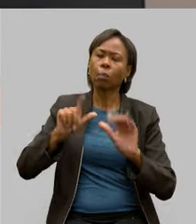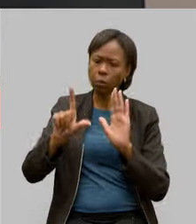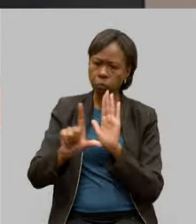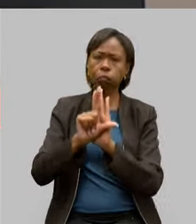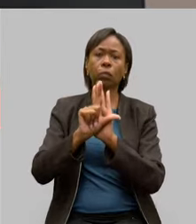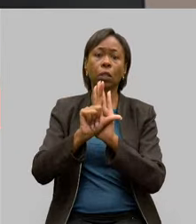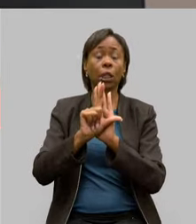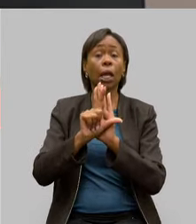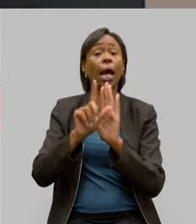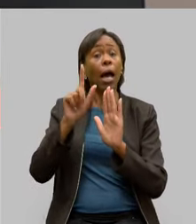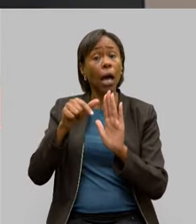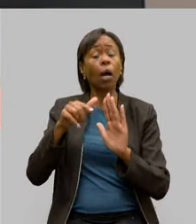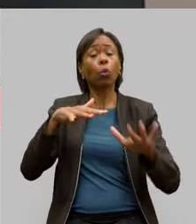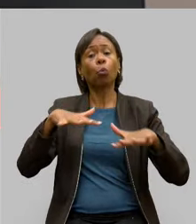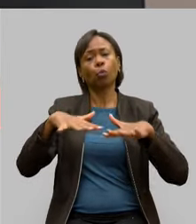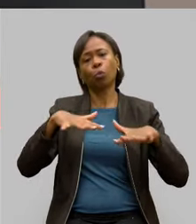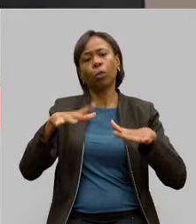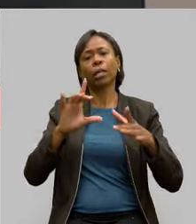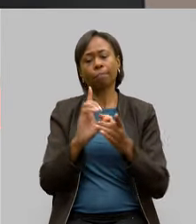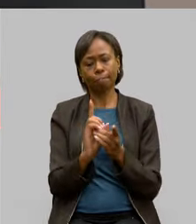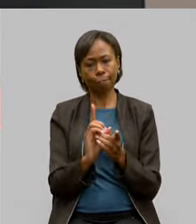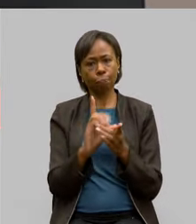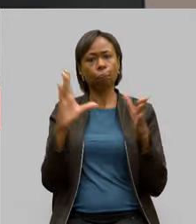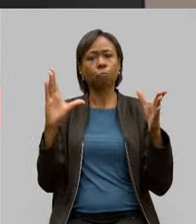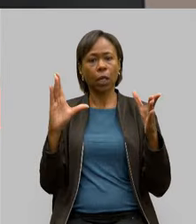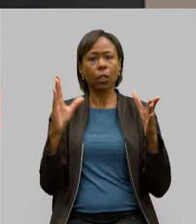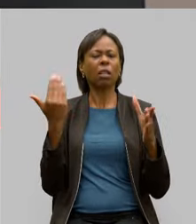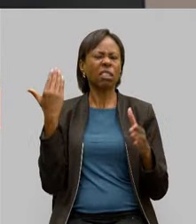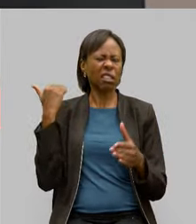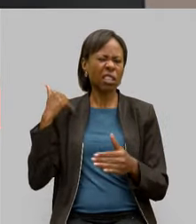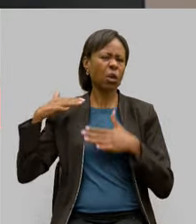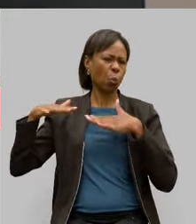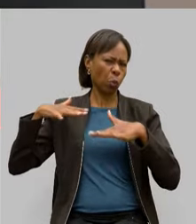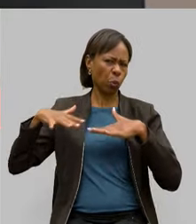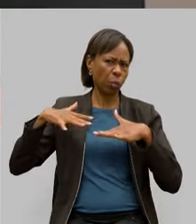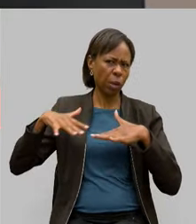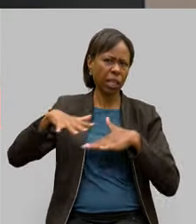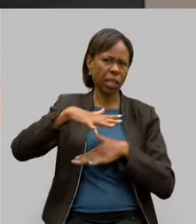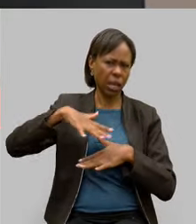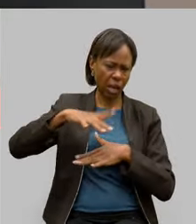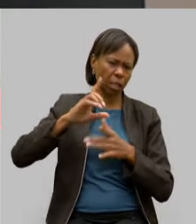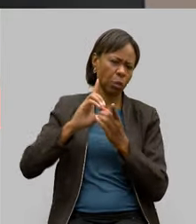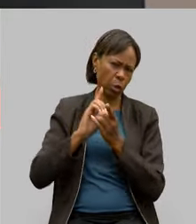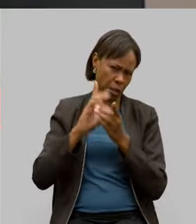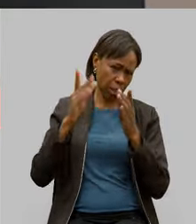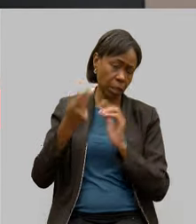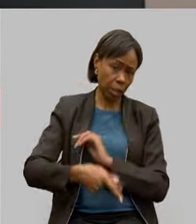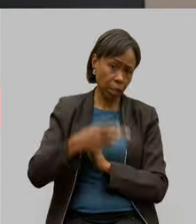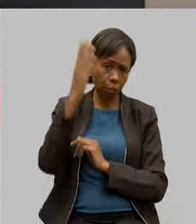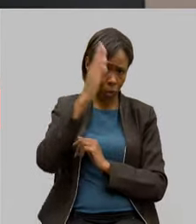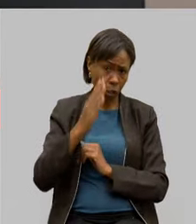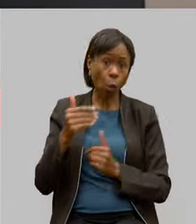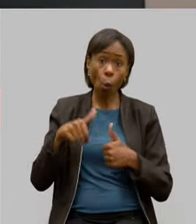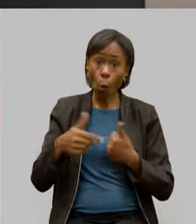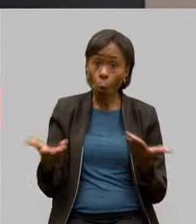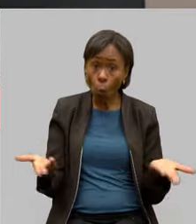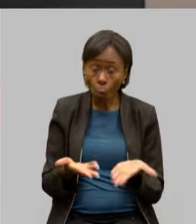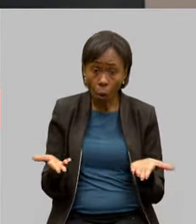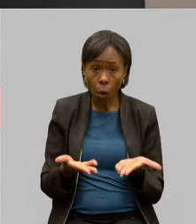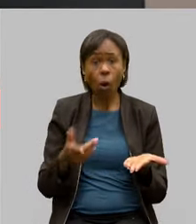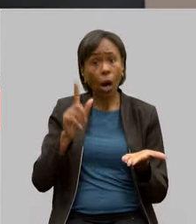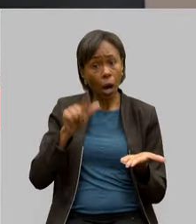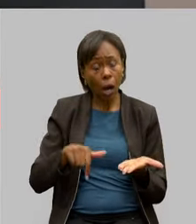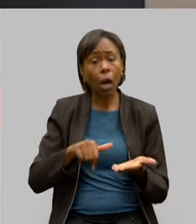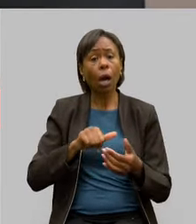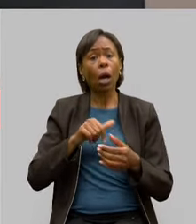últimas eh enfim dos últimos movimentos que a gente viu de democracia no país a gente vive hoje esse movimento democrático